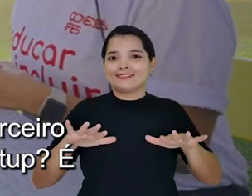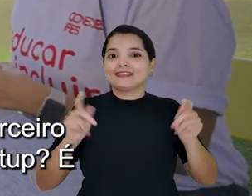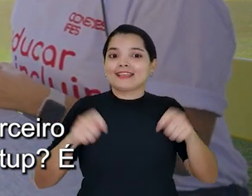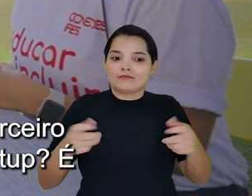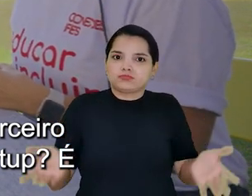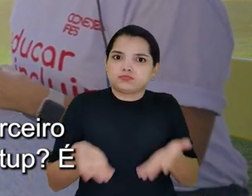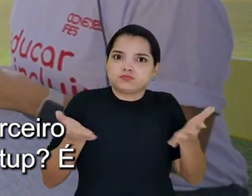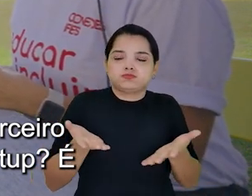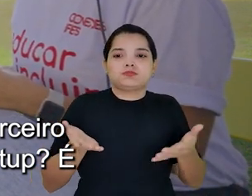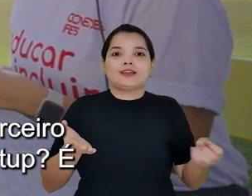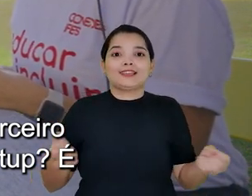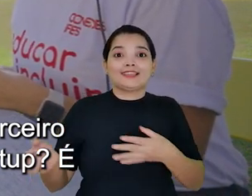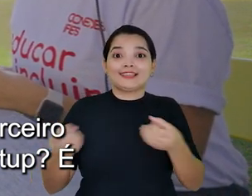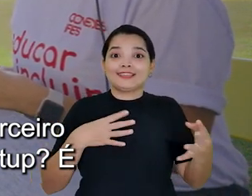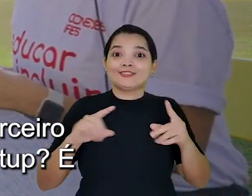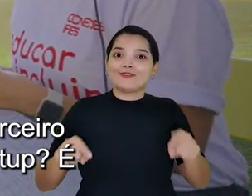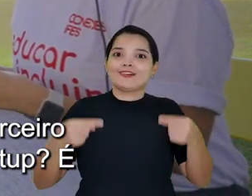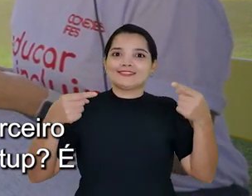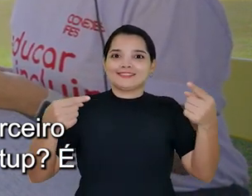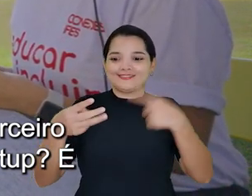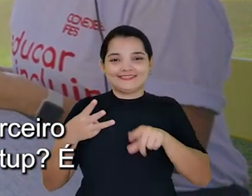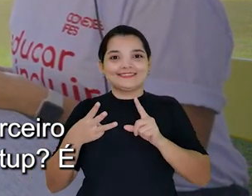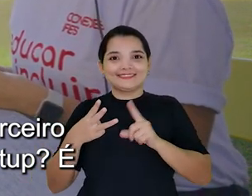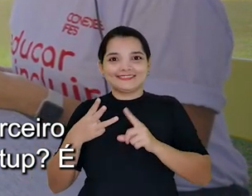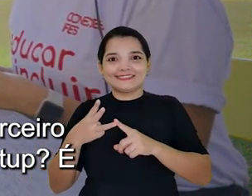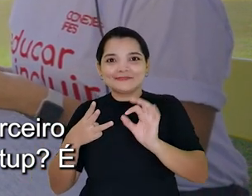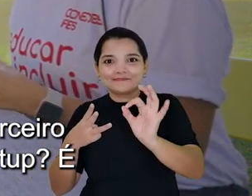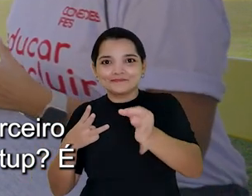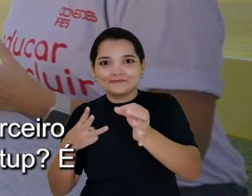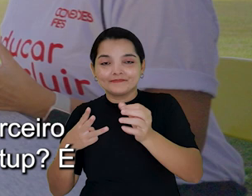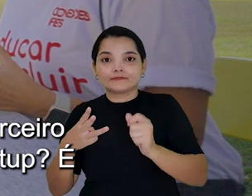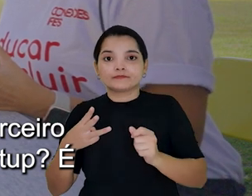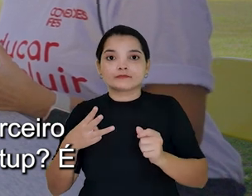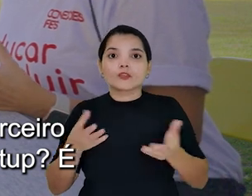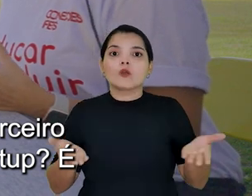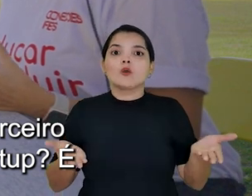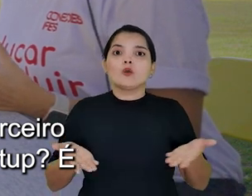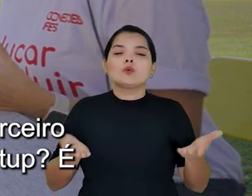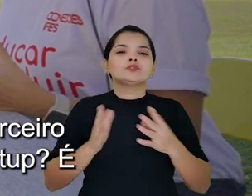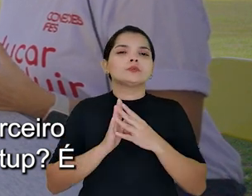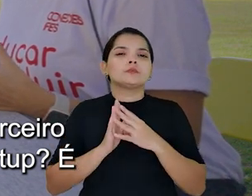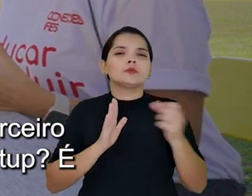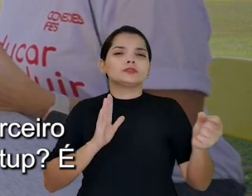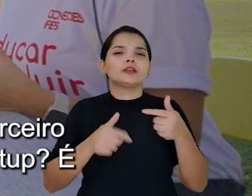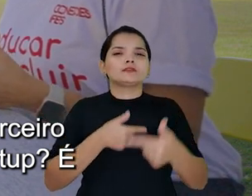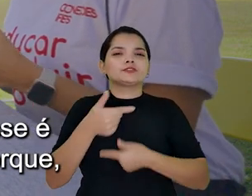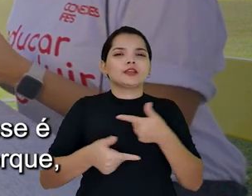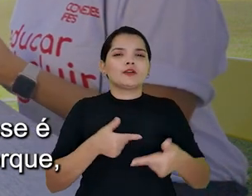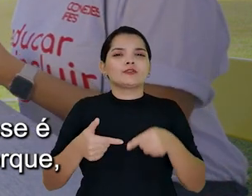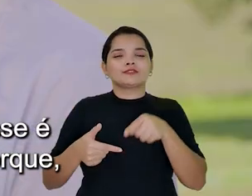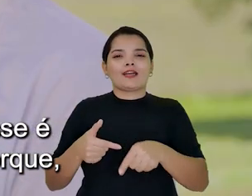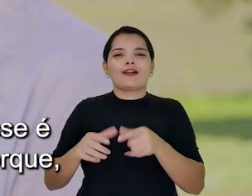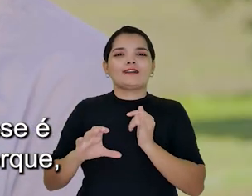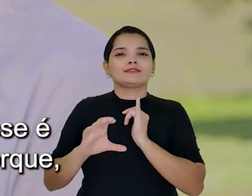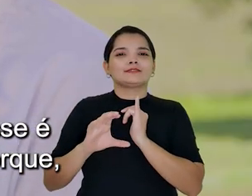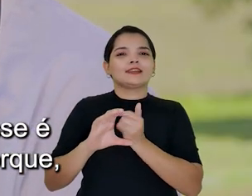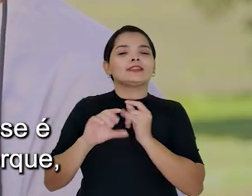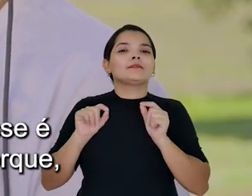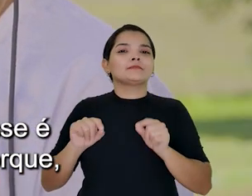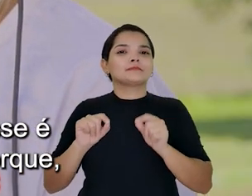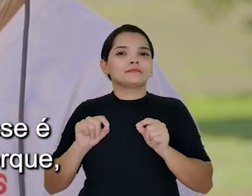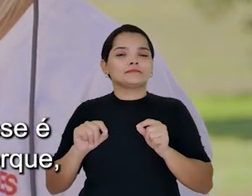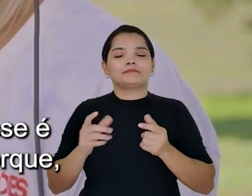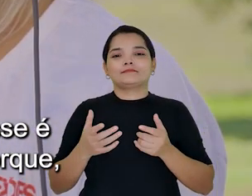inovação chegamos então no terceiro verbo dúvid n qual é o modelo de negócio da Startup é você criar